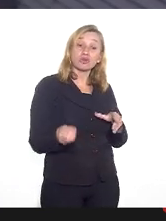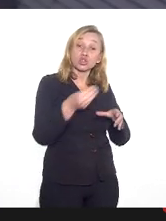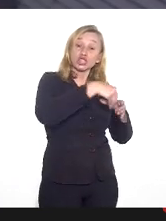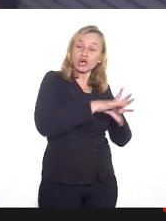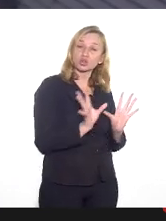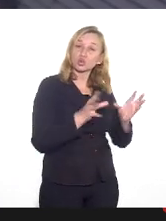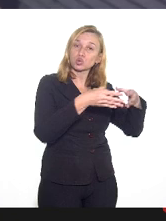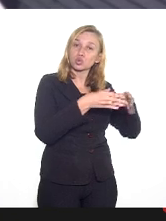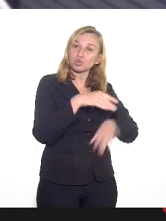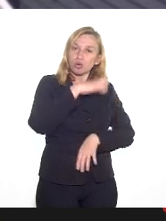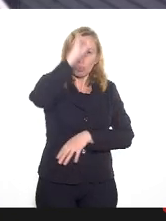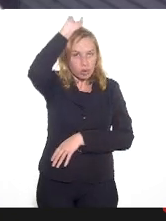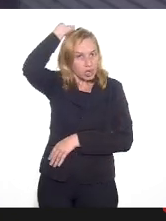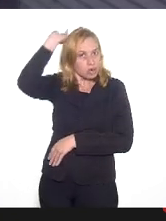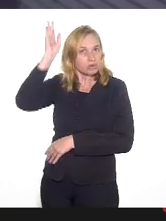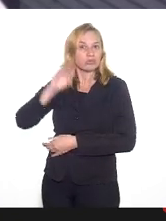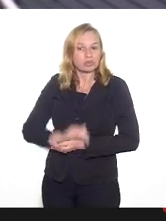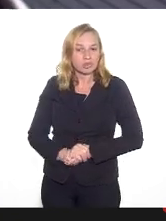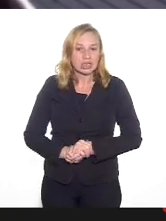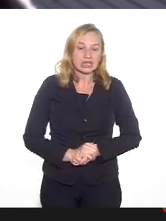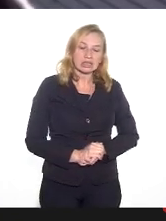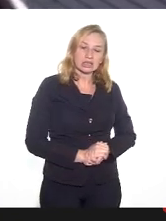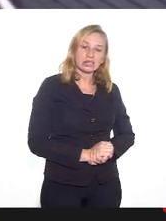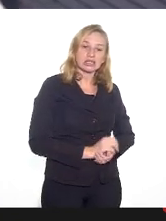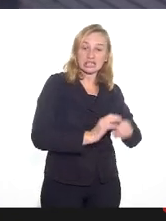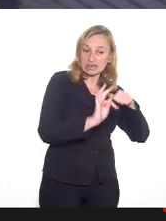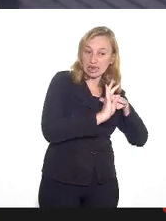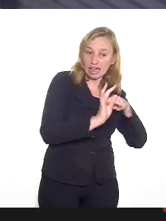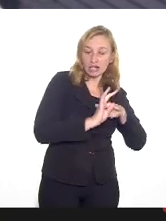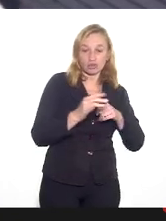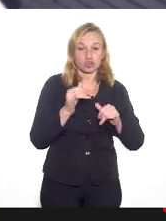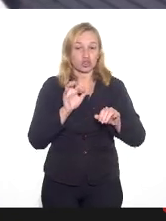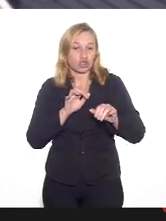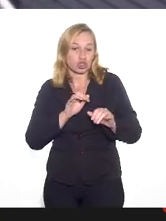da corporação, se motorista, se combatente, se técnico de enfermagem,